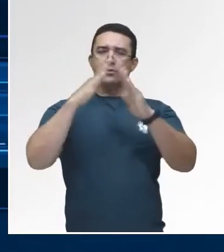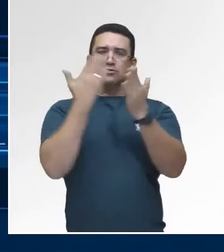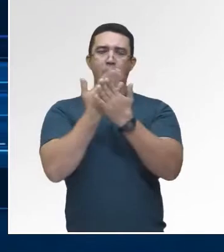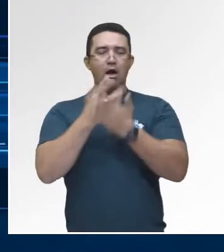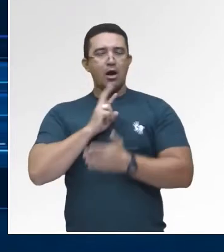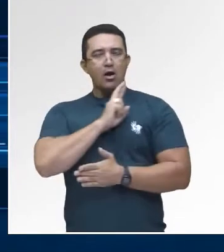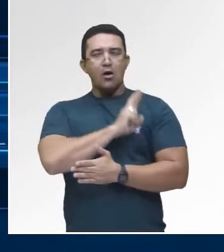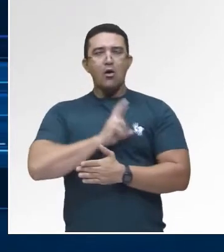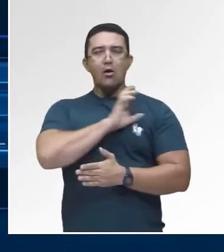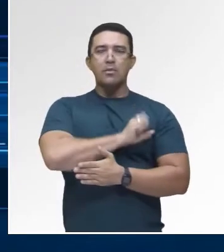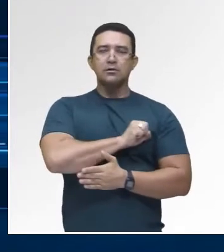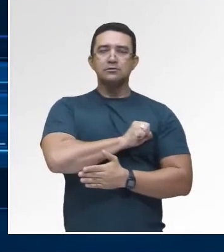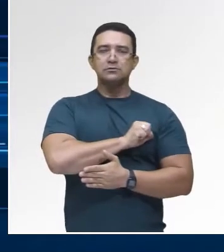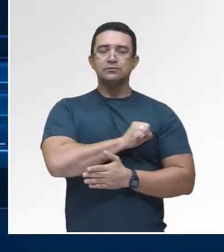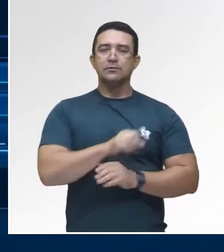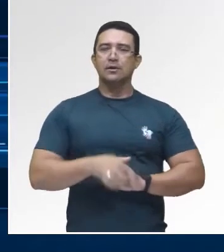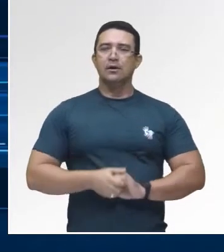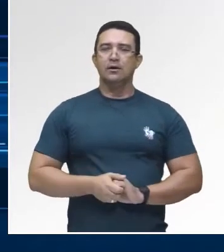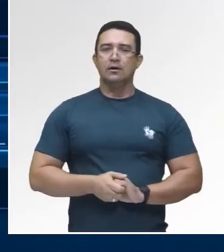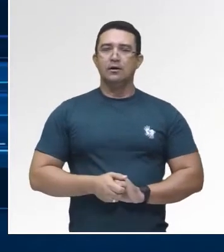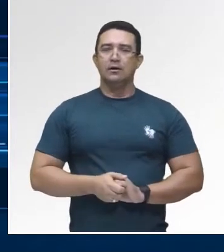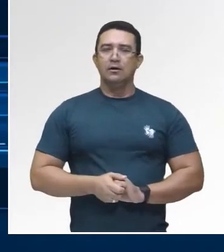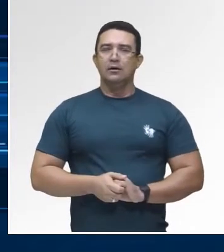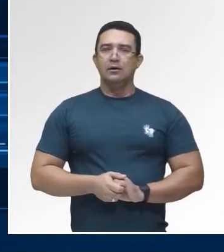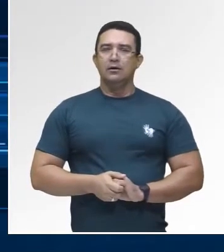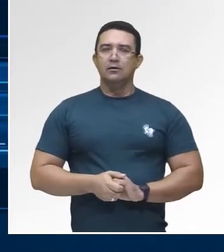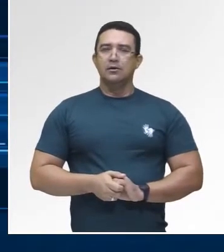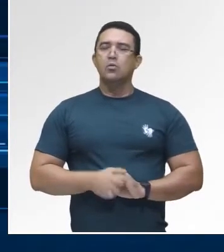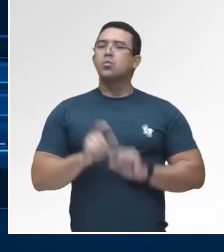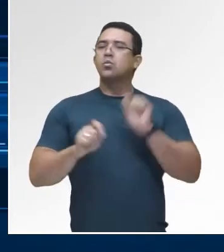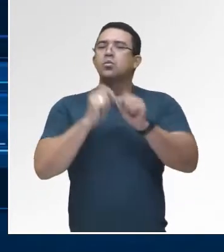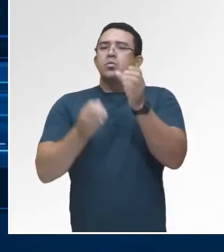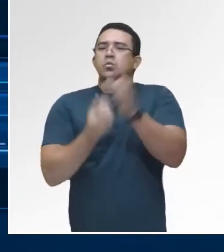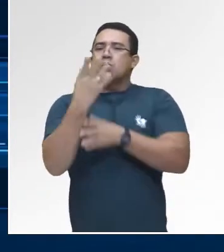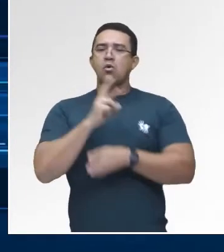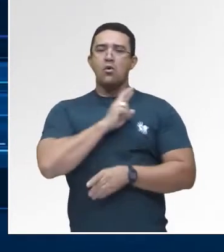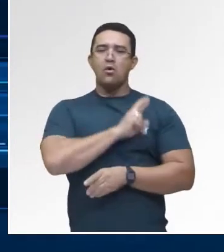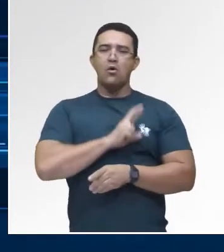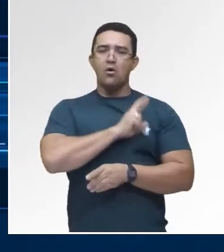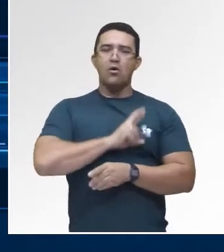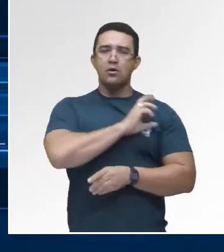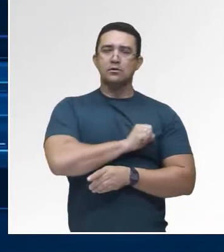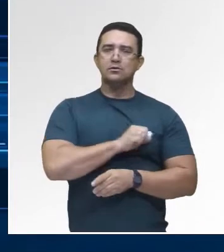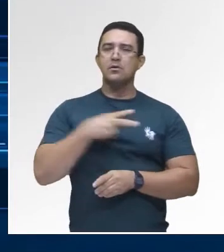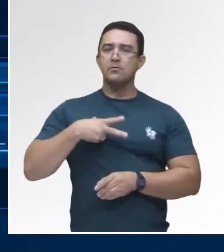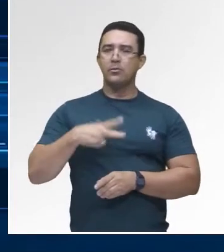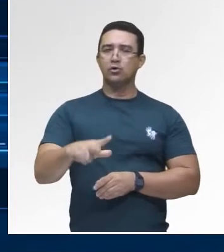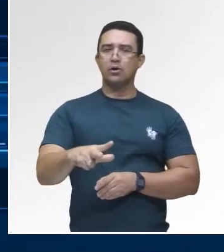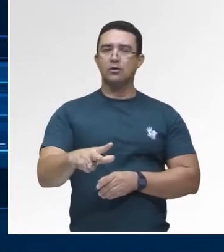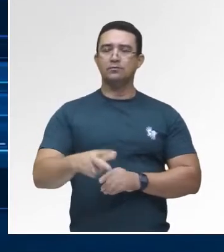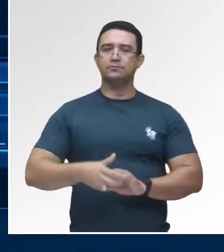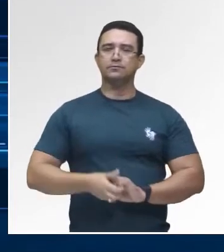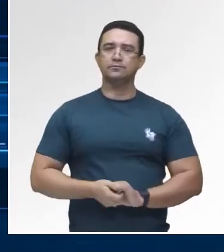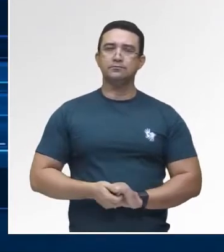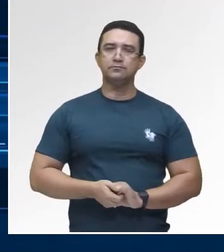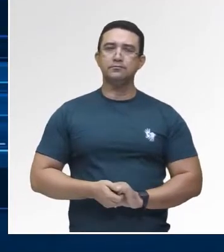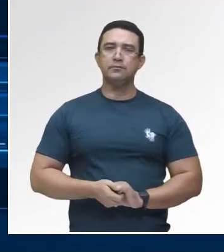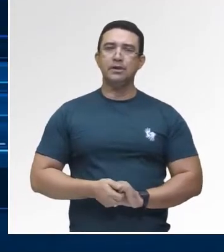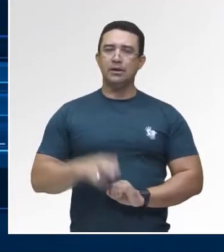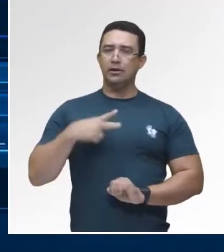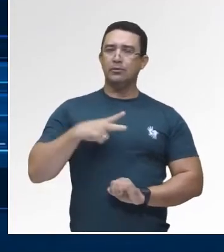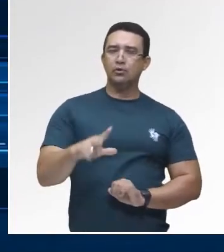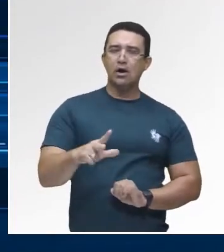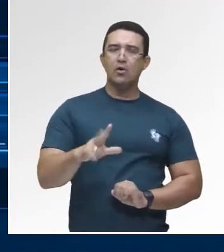lá. Portugal, romantismo em Portugal, olha só. Muito bem. Em Portugal, o